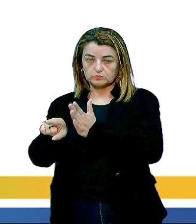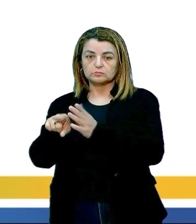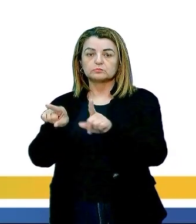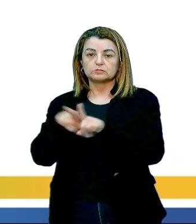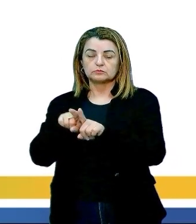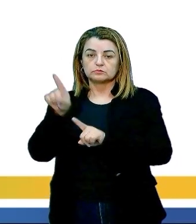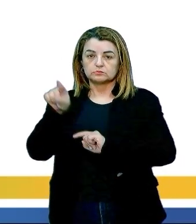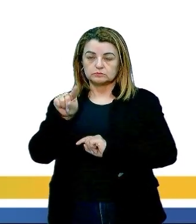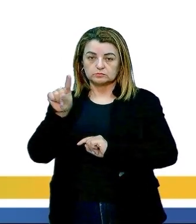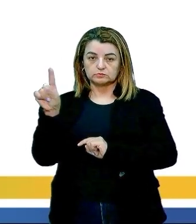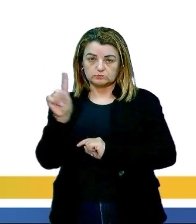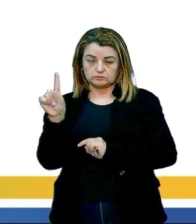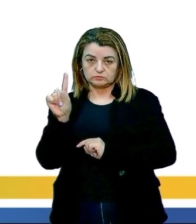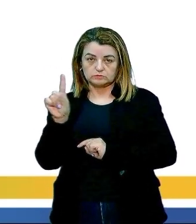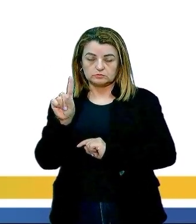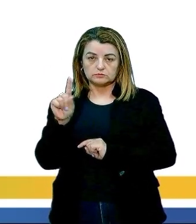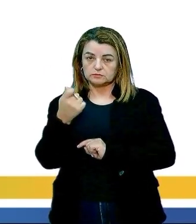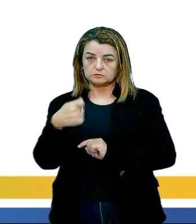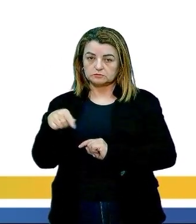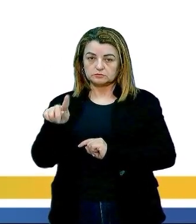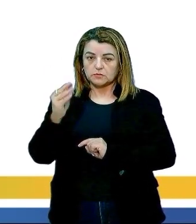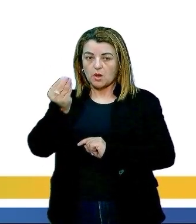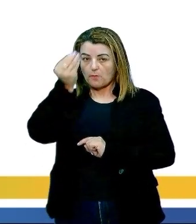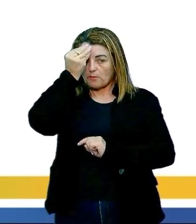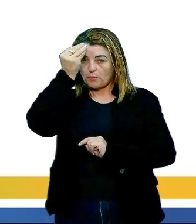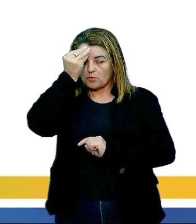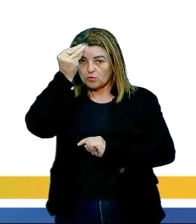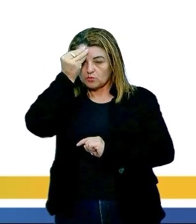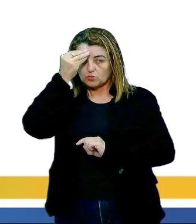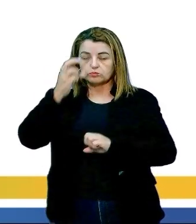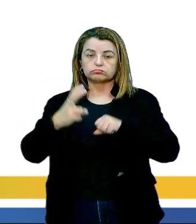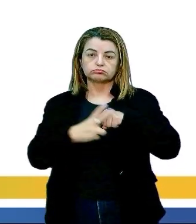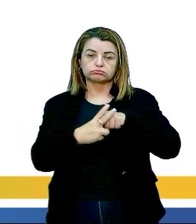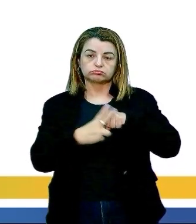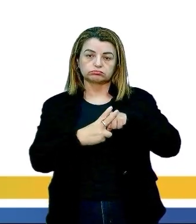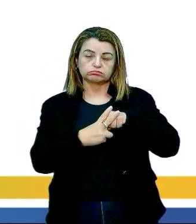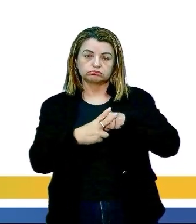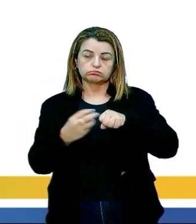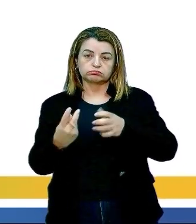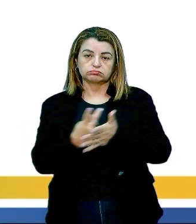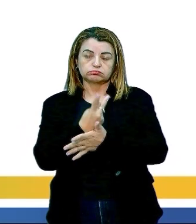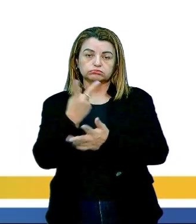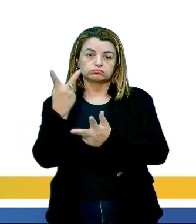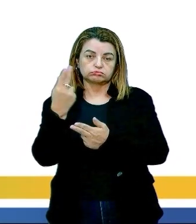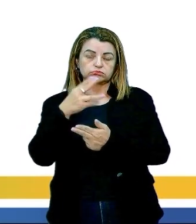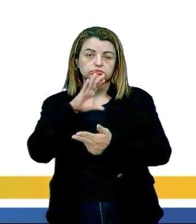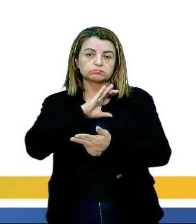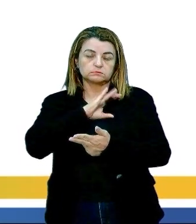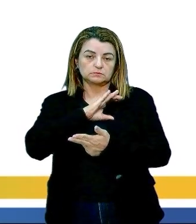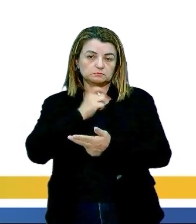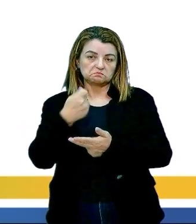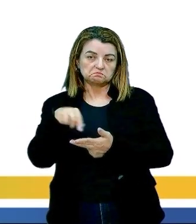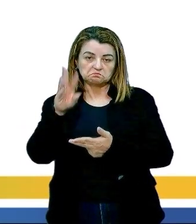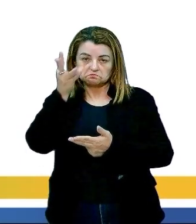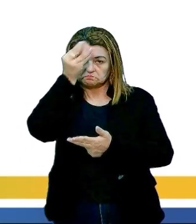sem precisar memorizar as conjugações dos verbos, como acontece na língua